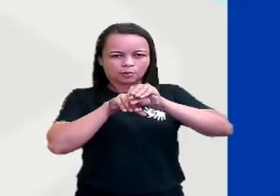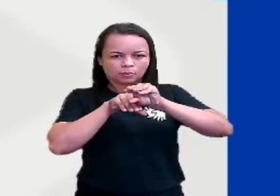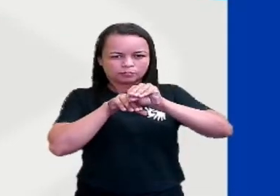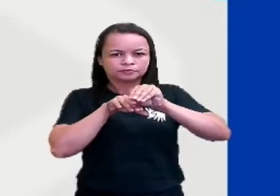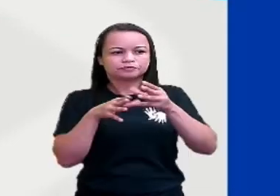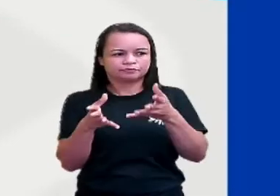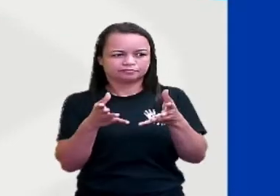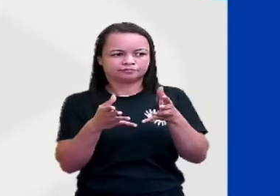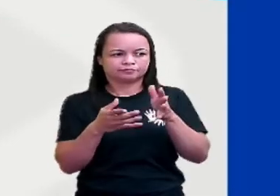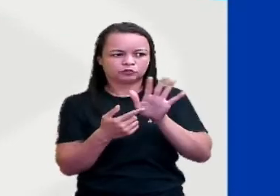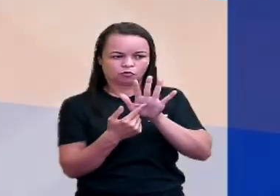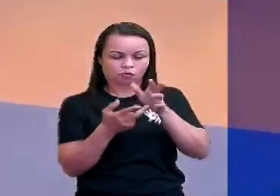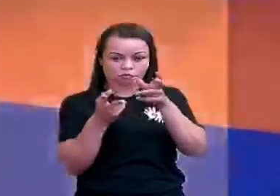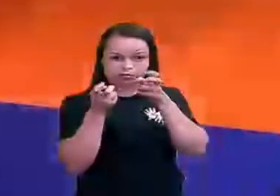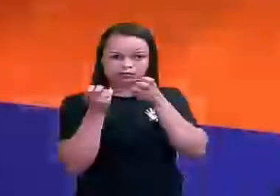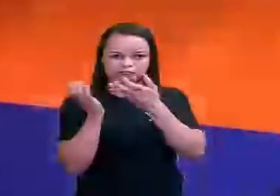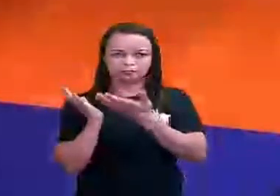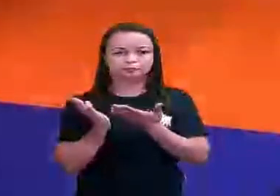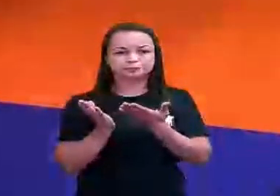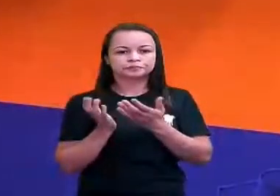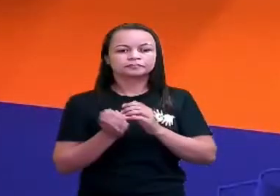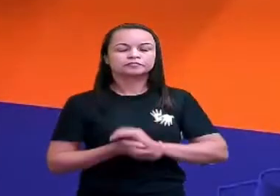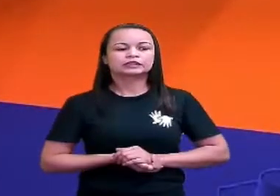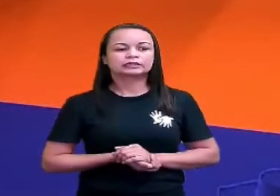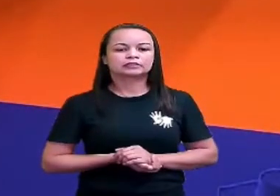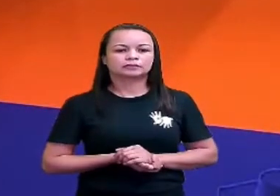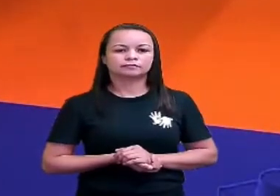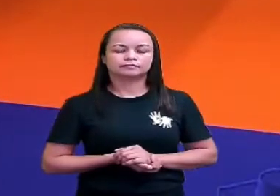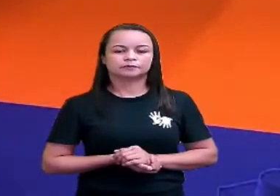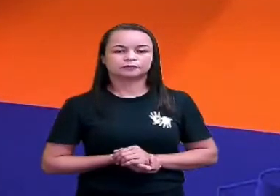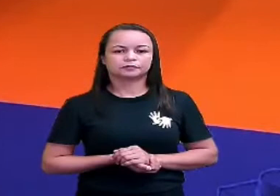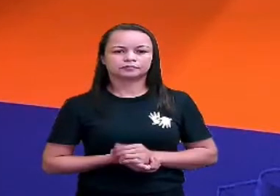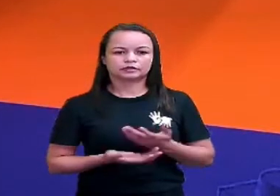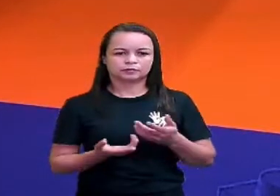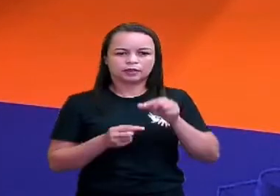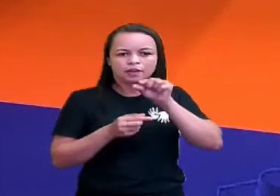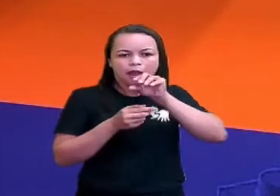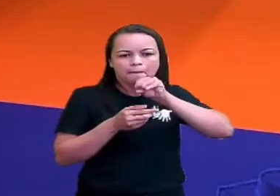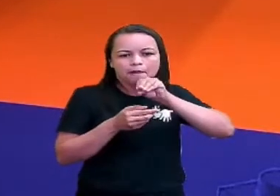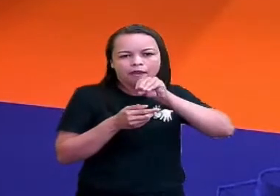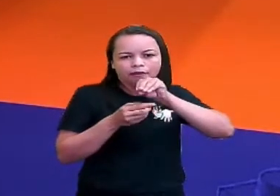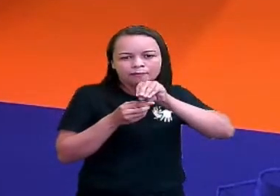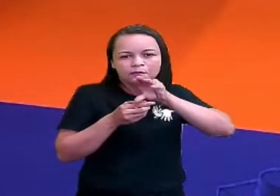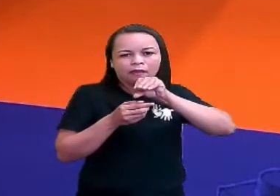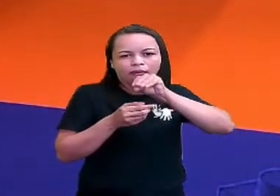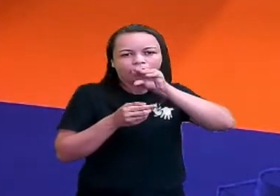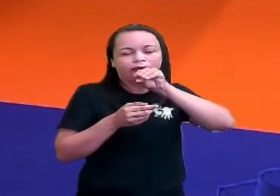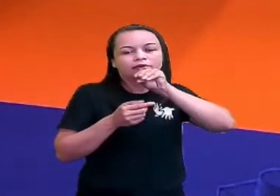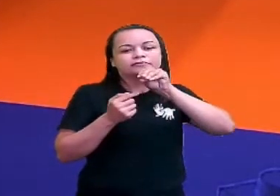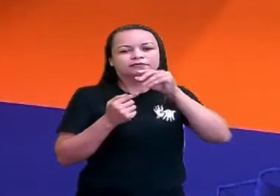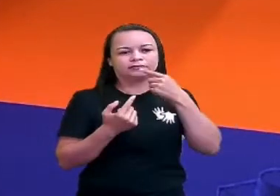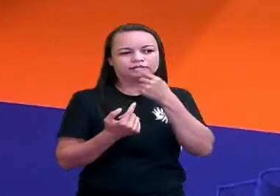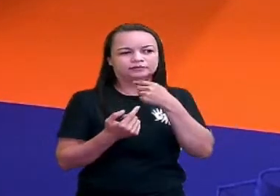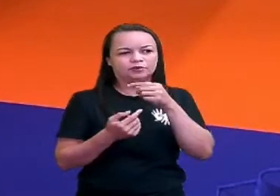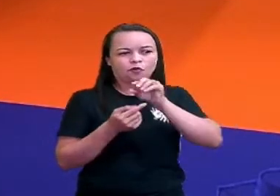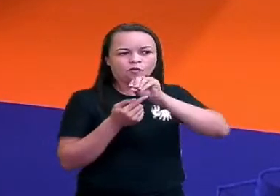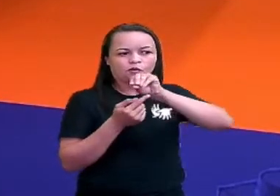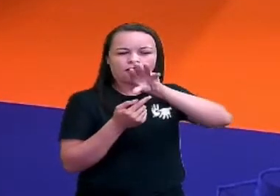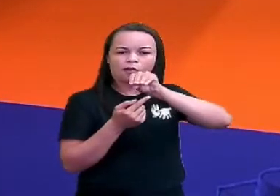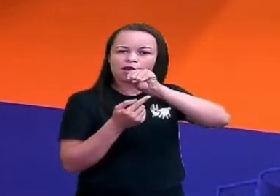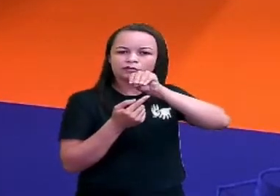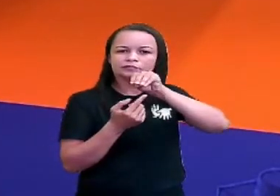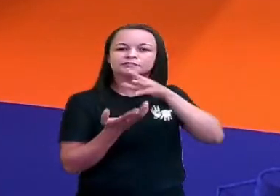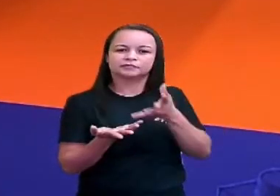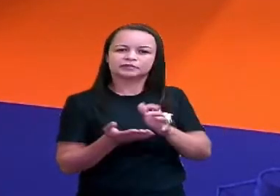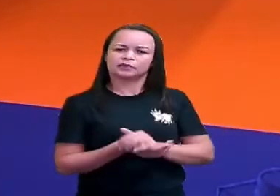Desse jeito. Eu fiz a boquinha aqui, ó, bem abertinha, tá vendo? A boquinha bem aberta. Pois é, olha aqui, ela abriu a boca, essa tartaruga.